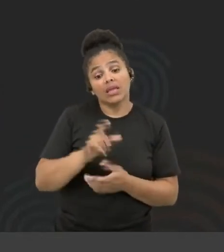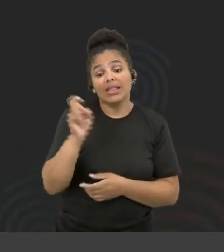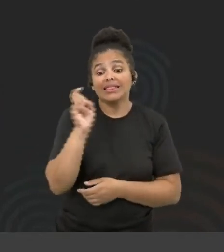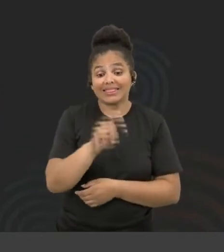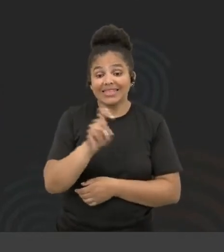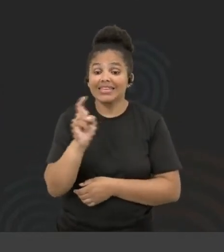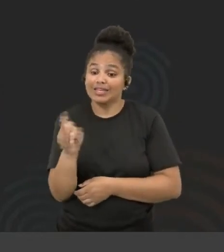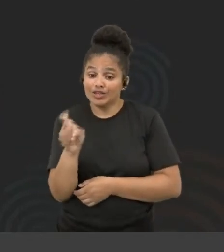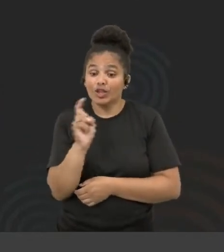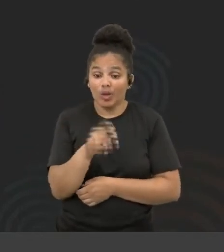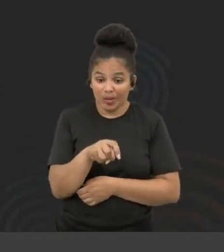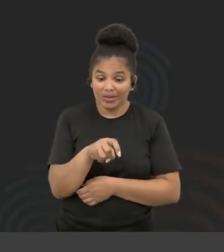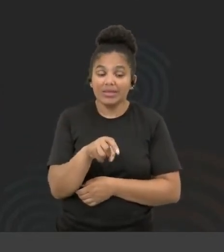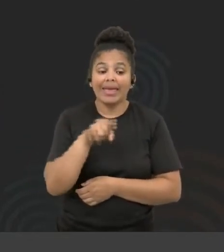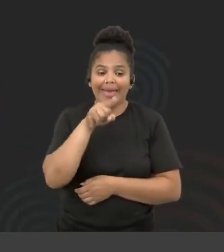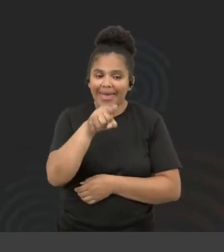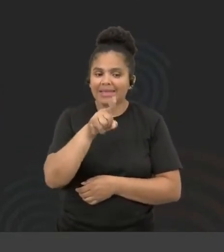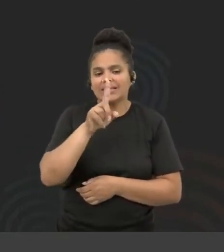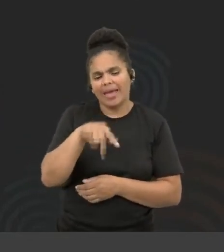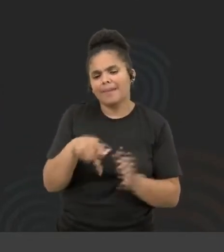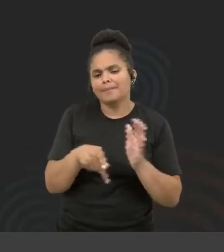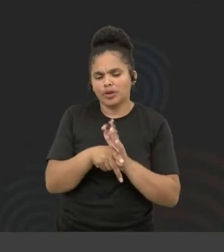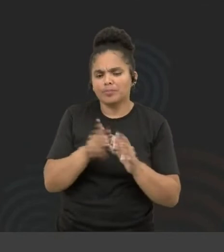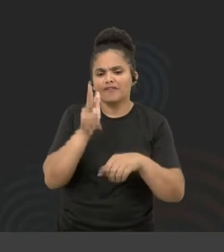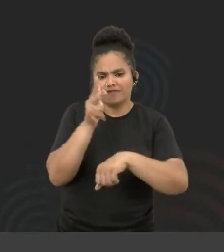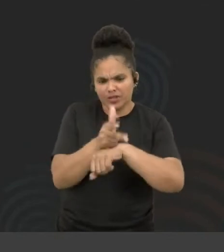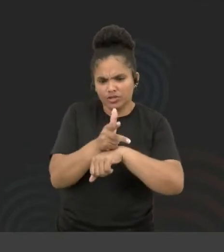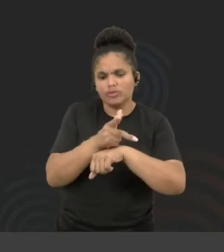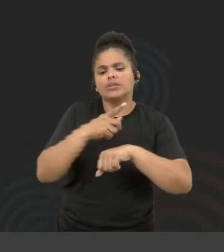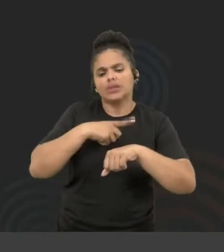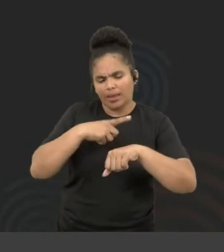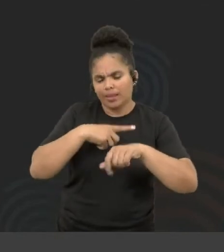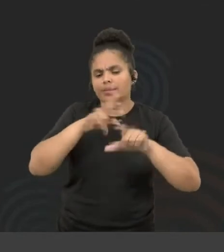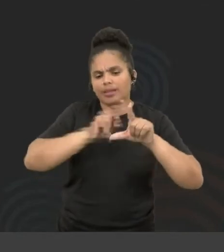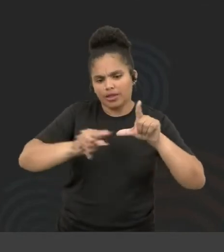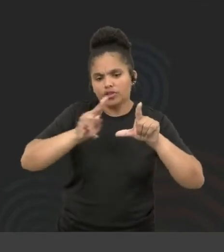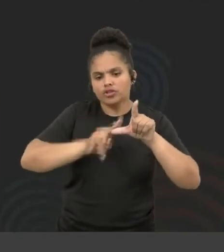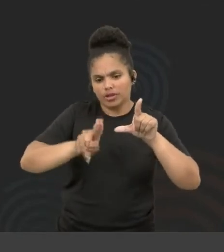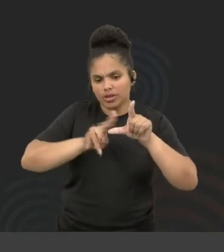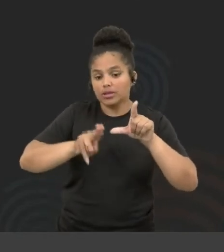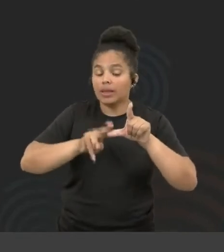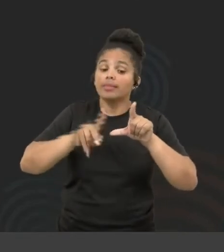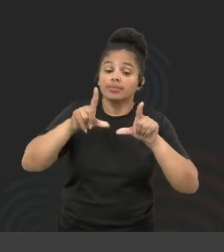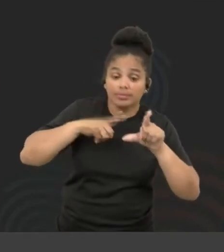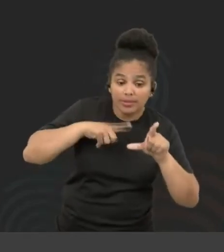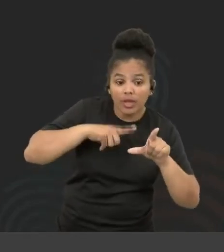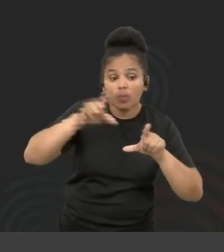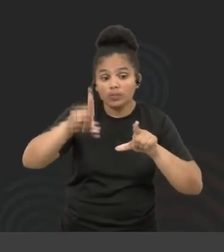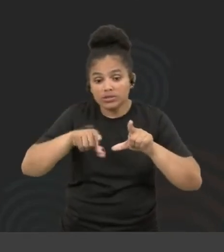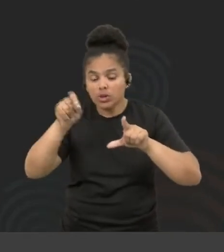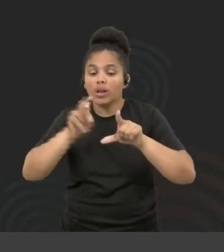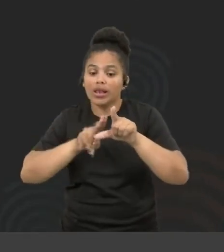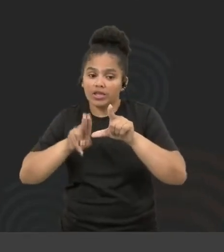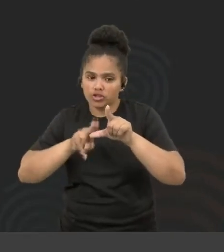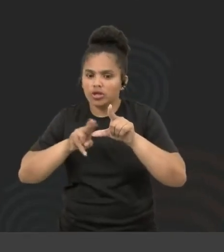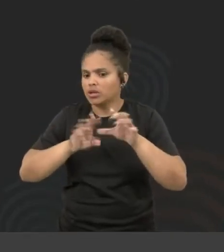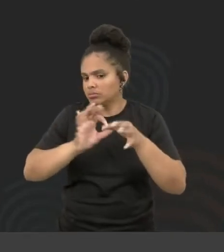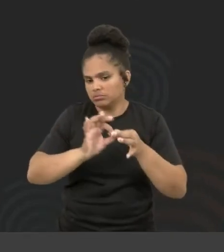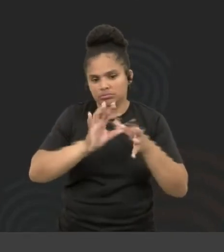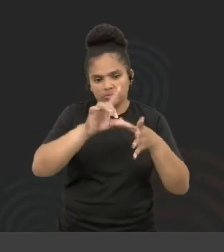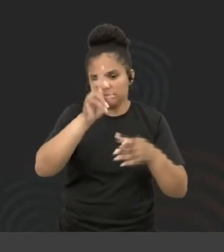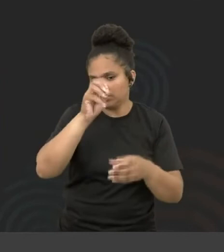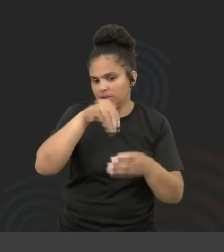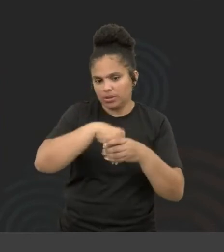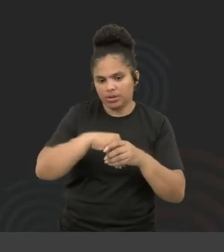TikTok, como é uma plataforma de vídeos, são vídeos com legenda. Então, você tem a opção de legendas disponível no TikTok.